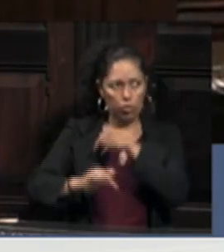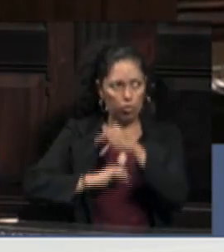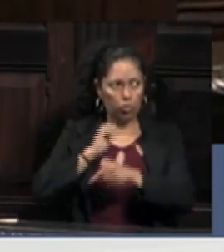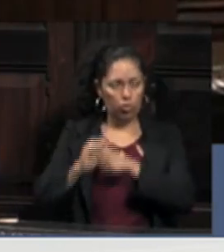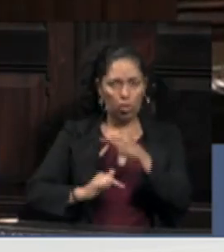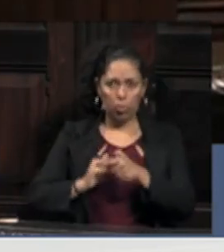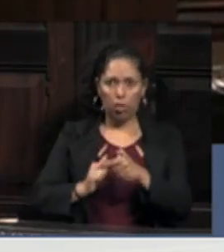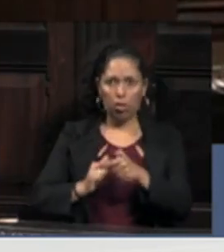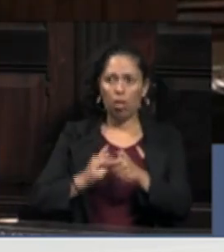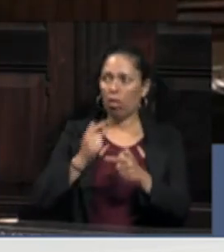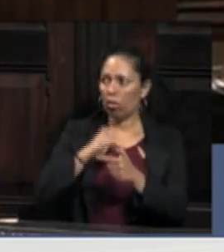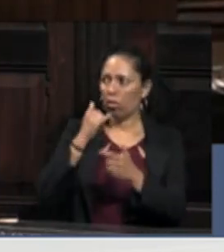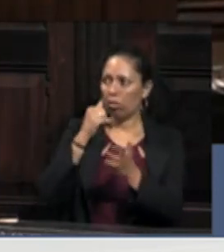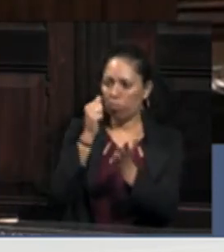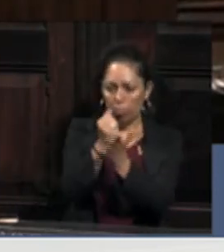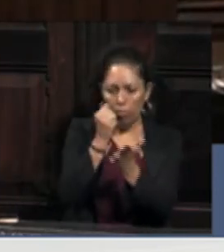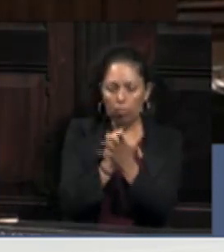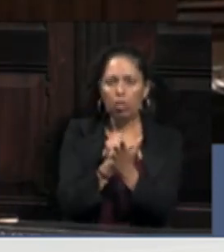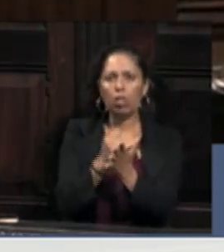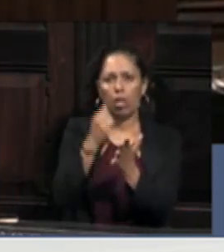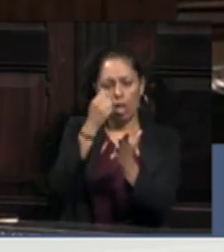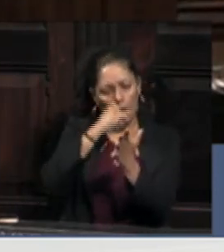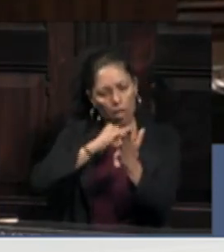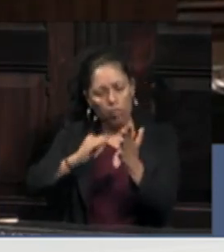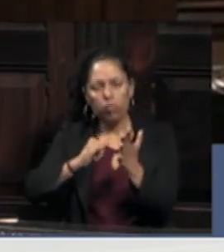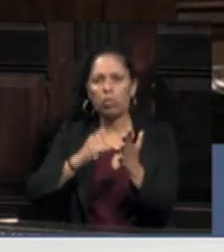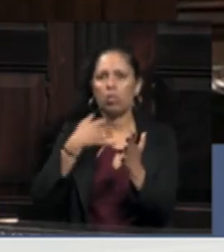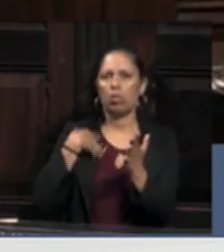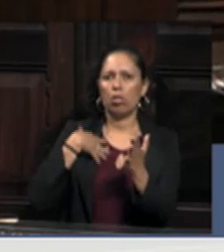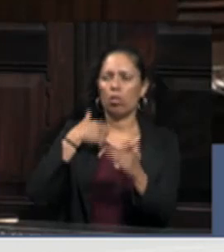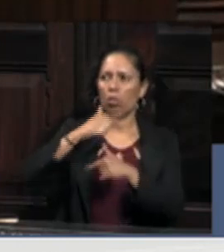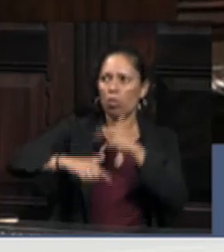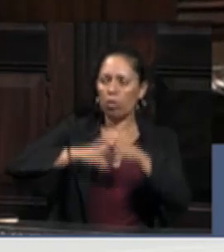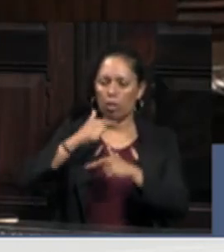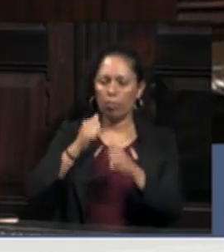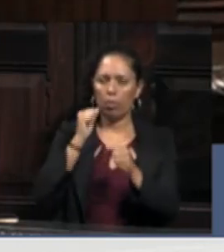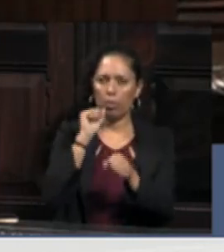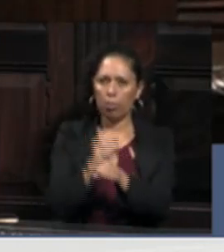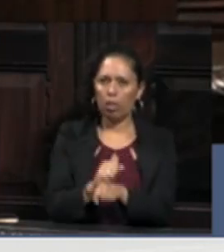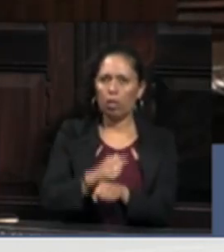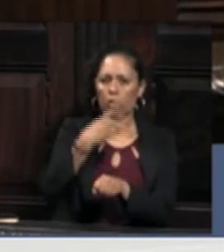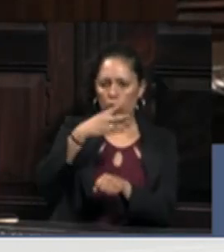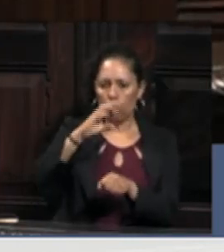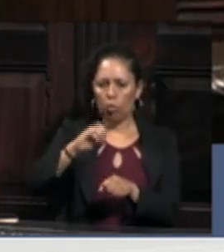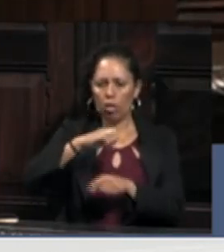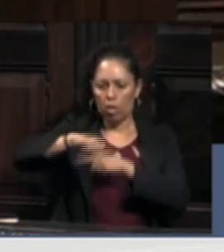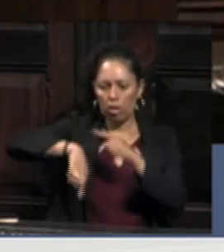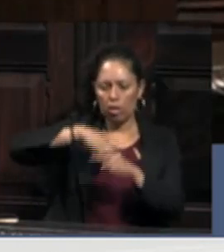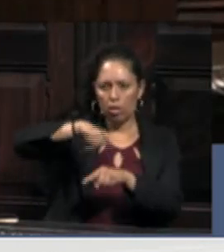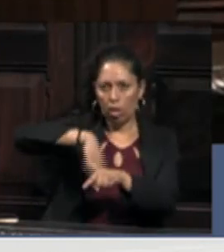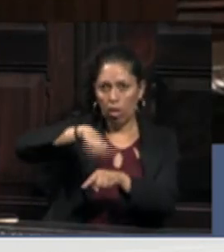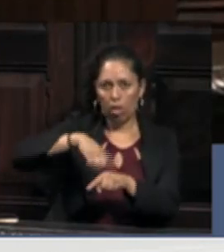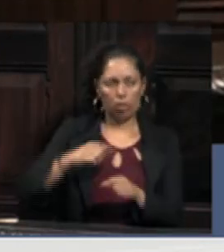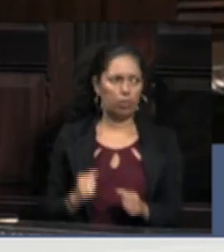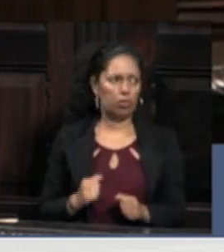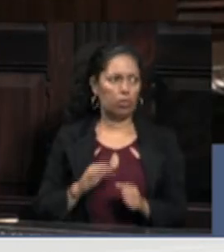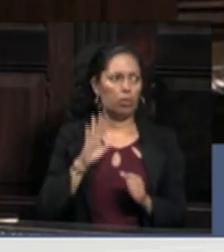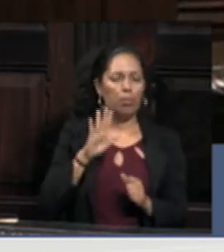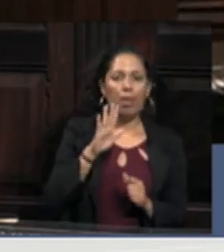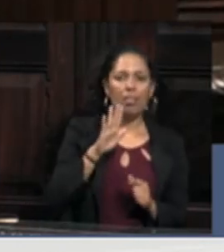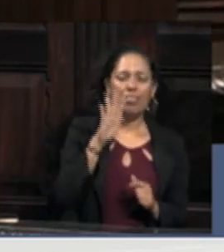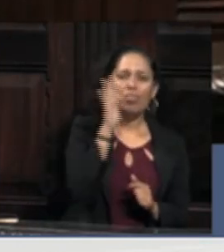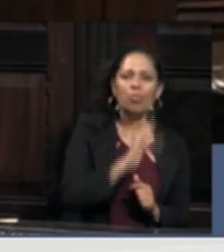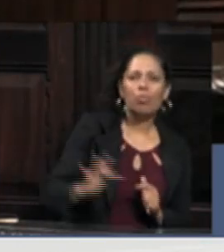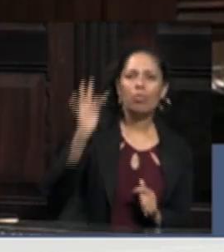40 horas, de acordo com a progressão na carreira, com a minha titulação acadêmica, enfim, com o plano de cargo de cada universidade. Ora, no caso da UERJ não é